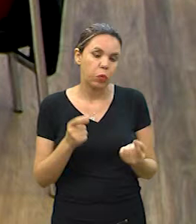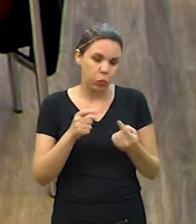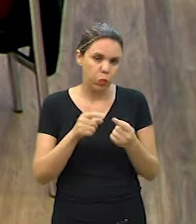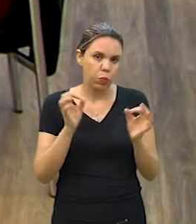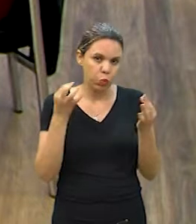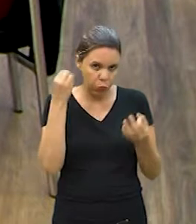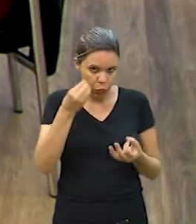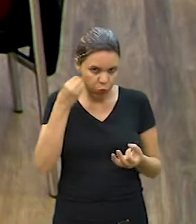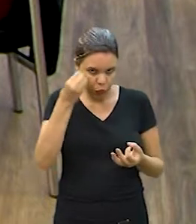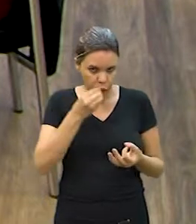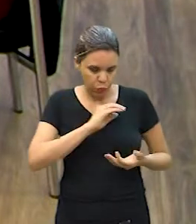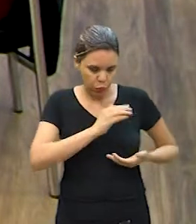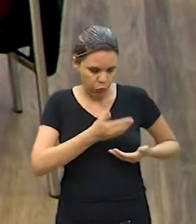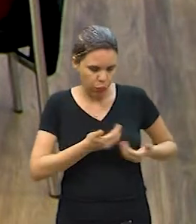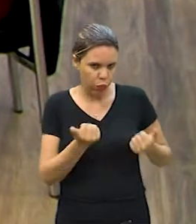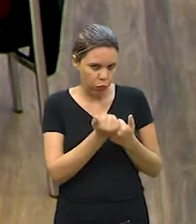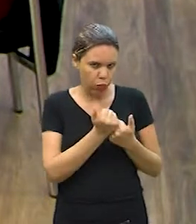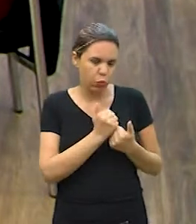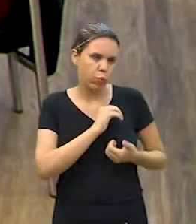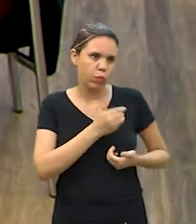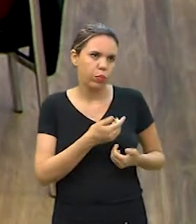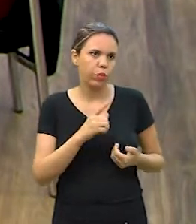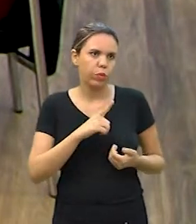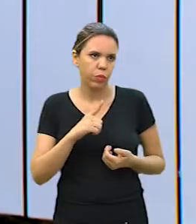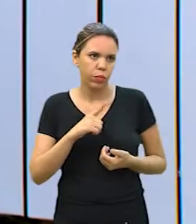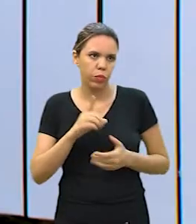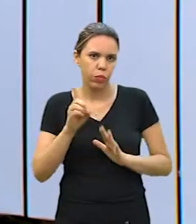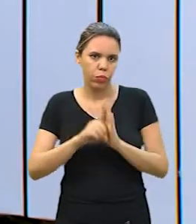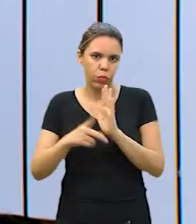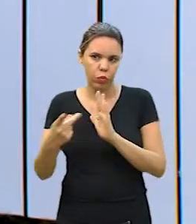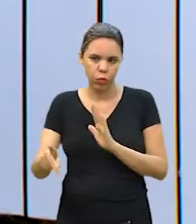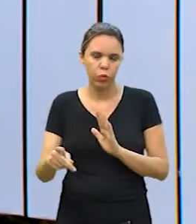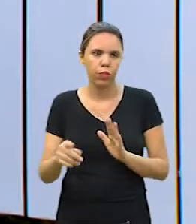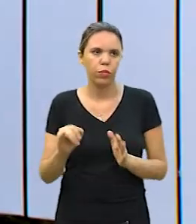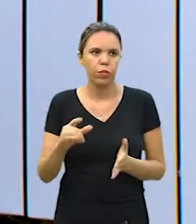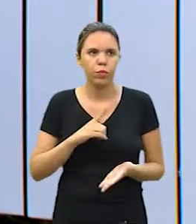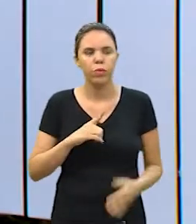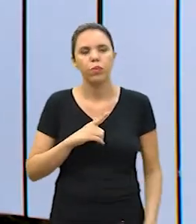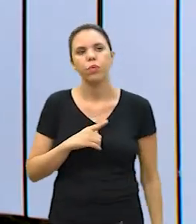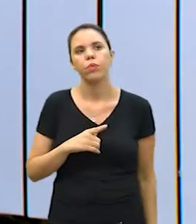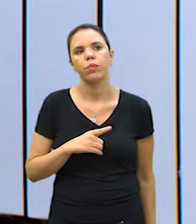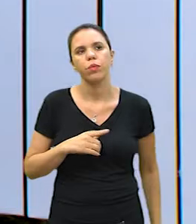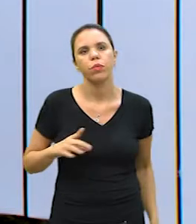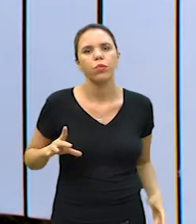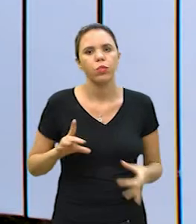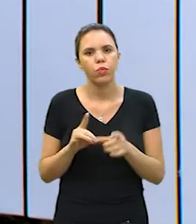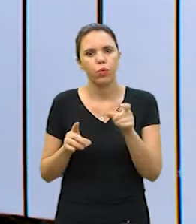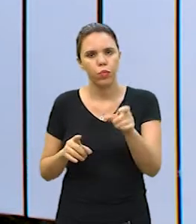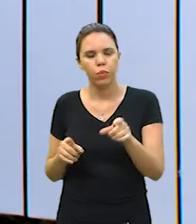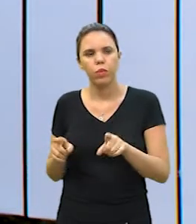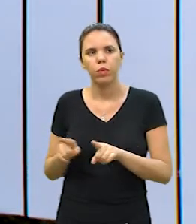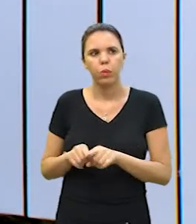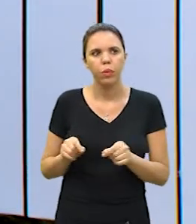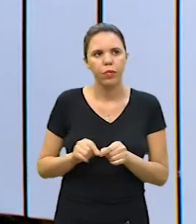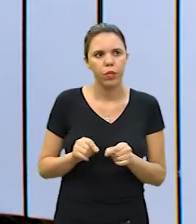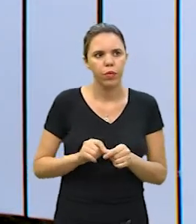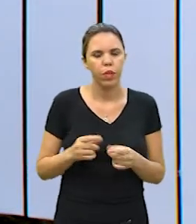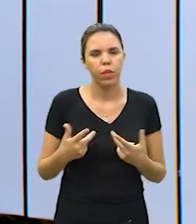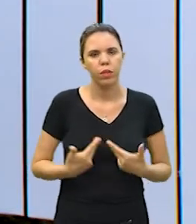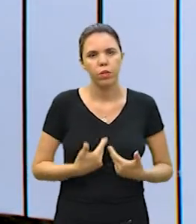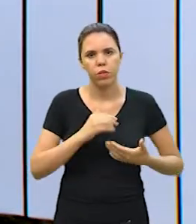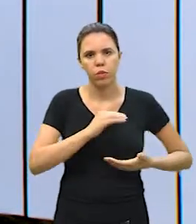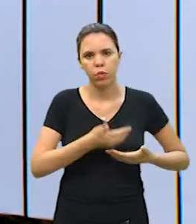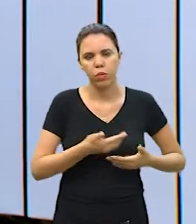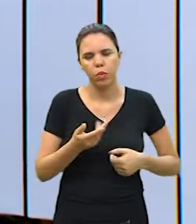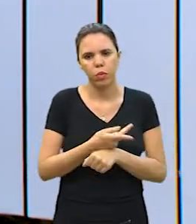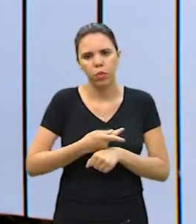mais cirurgião indicado. Plástico, né, para fazer. Falou, olha, você tem direito, no caso teria do convênio, né, para fazer